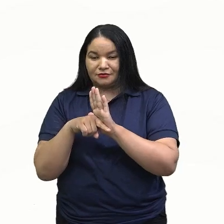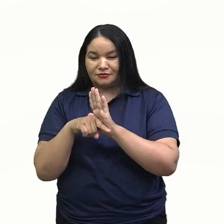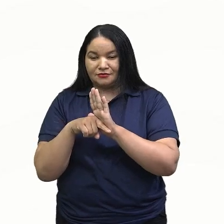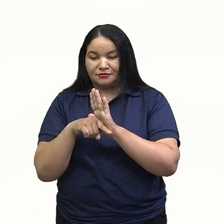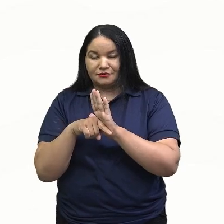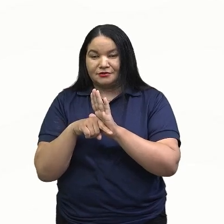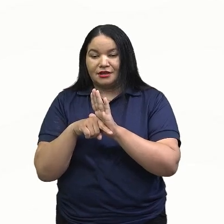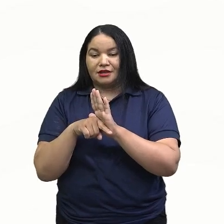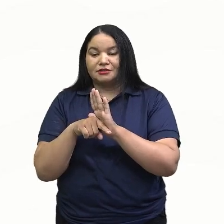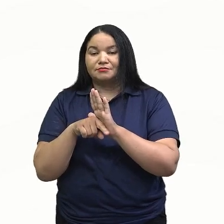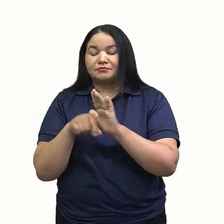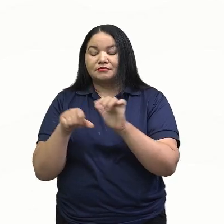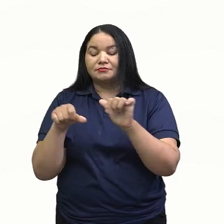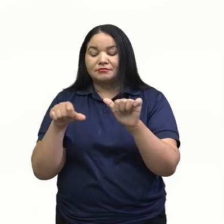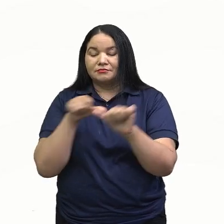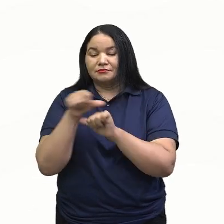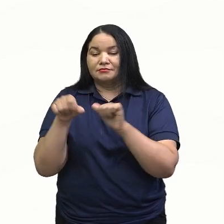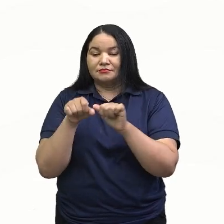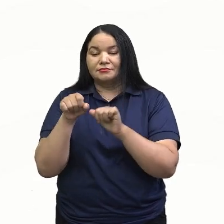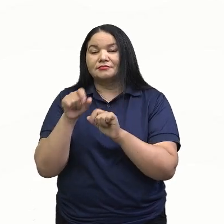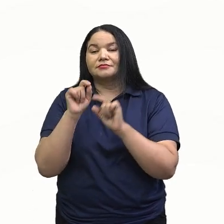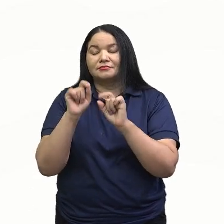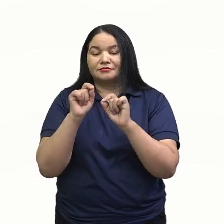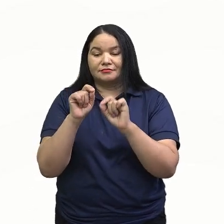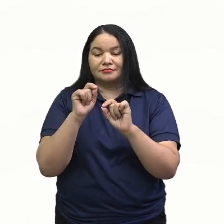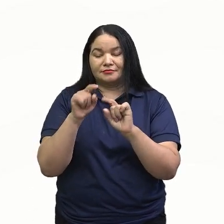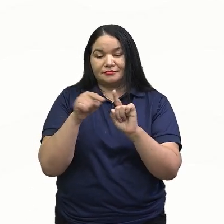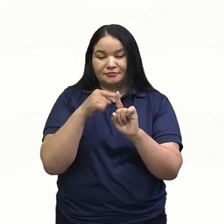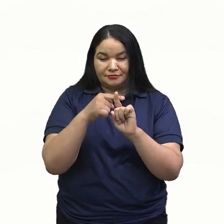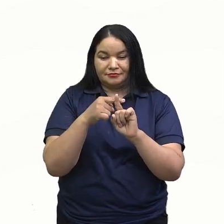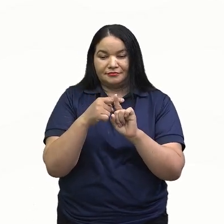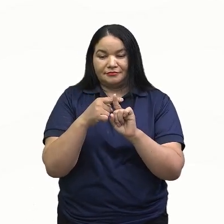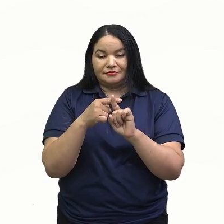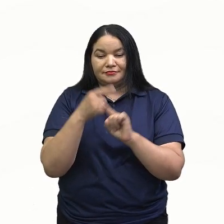para o primeiro membro positivo,